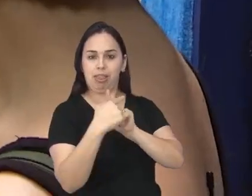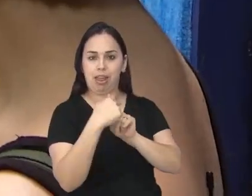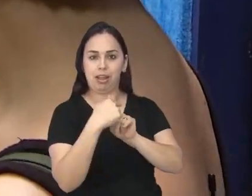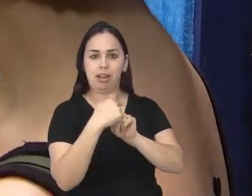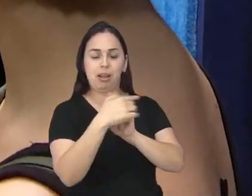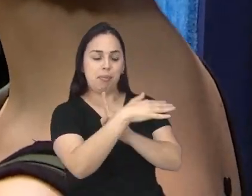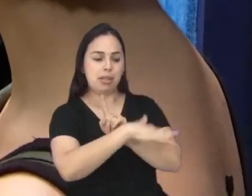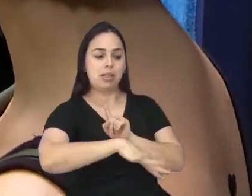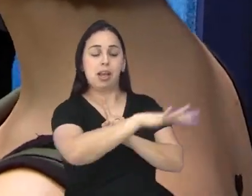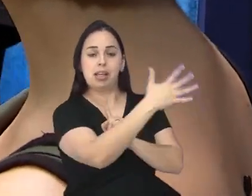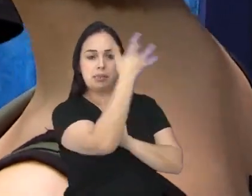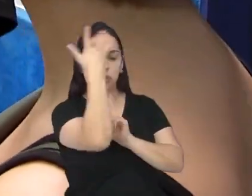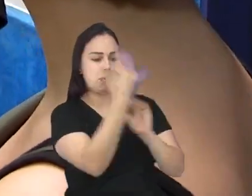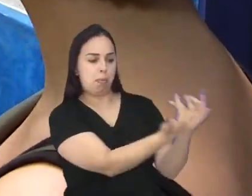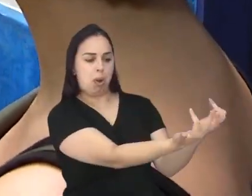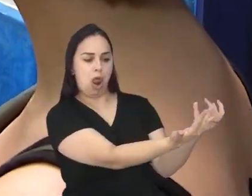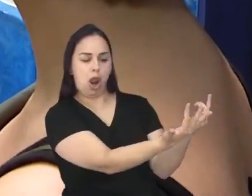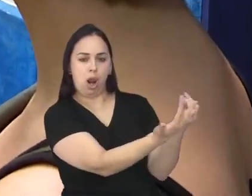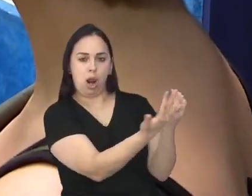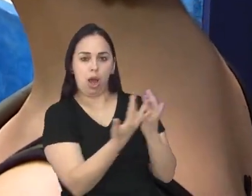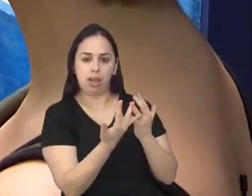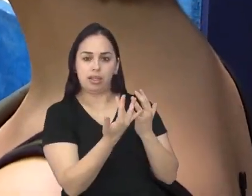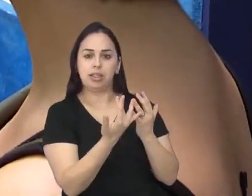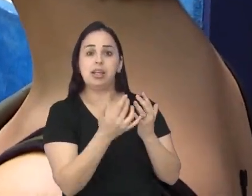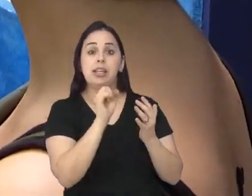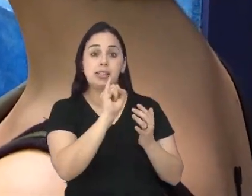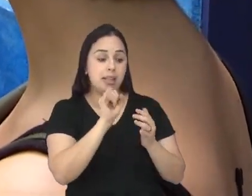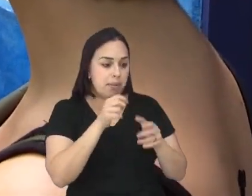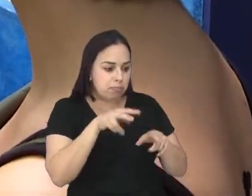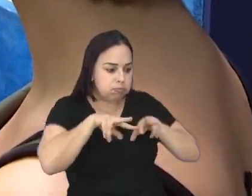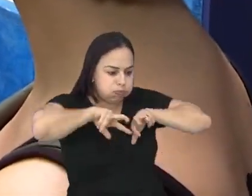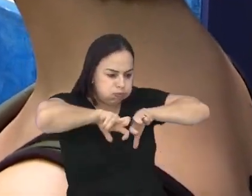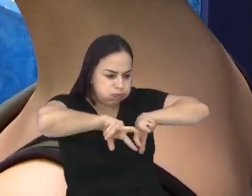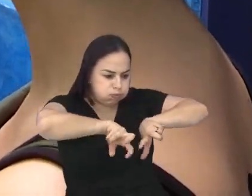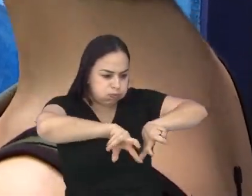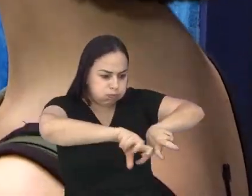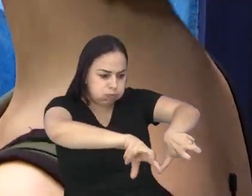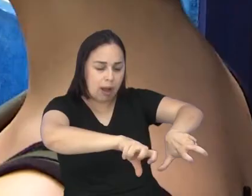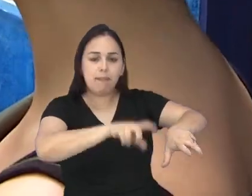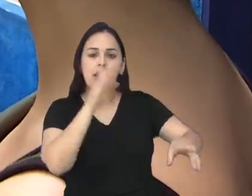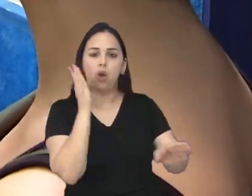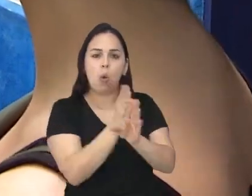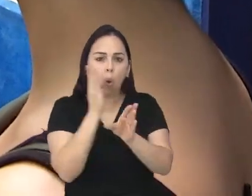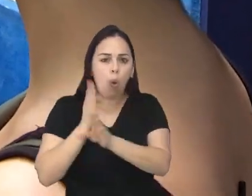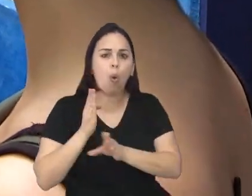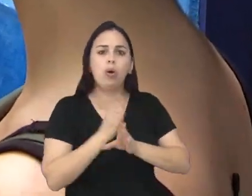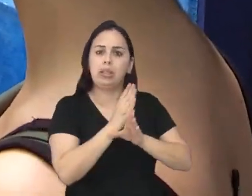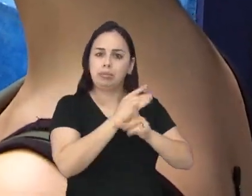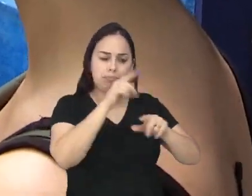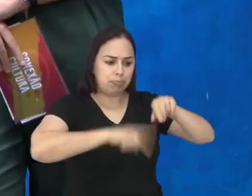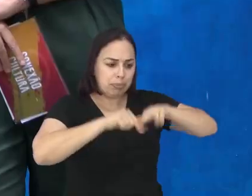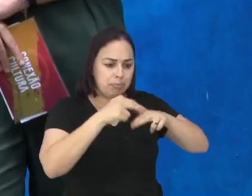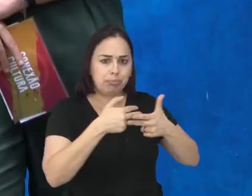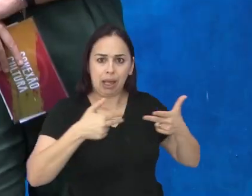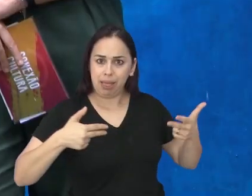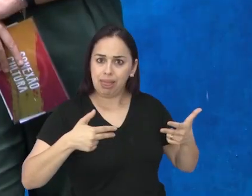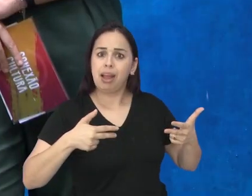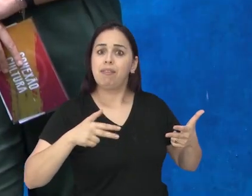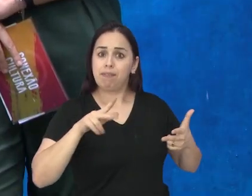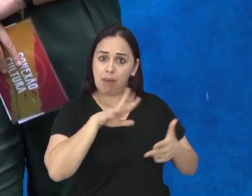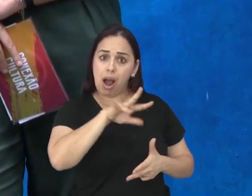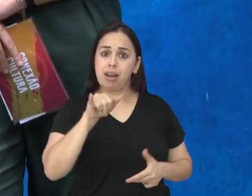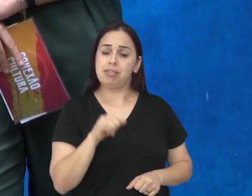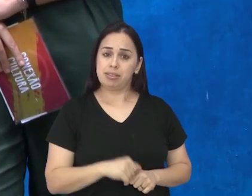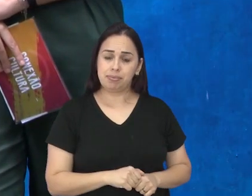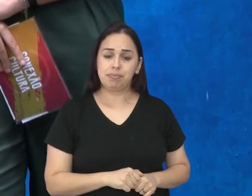As pessoas vinham por aqui. Inclusive, se a gente revirar a terra, a gente vai encontrar mais tijolos, mais coisas ali. Né?